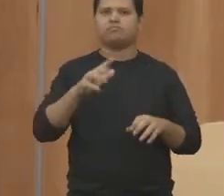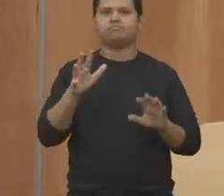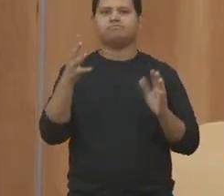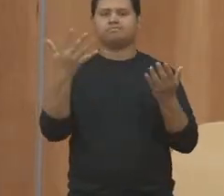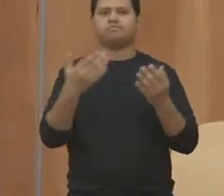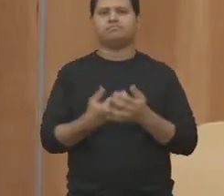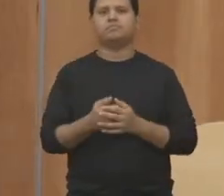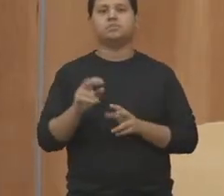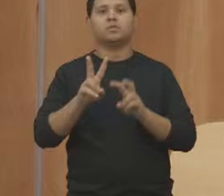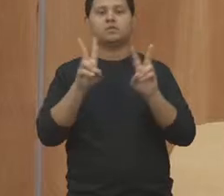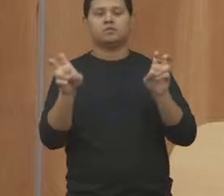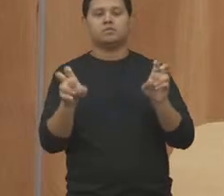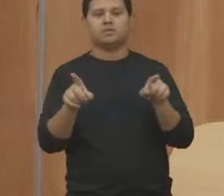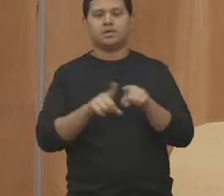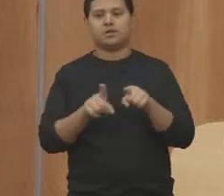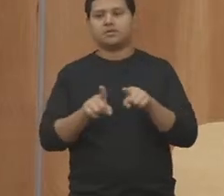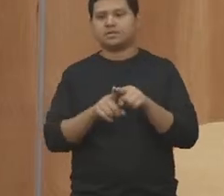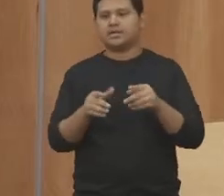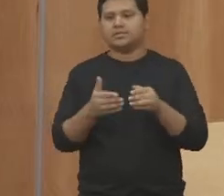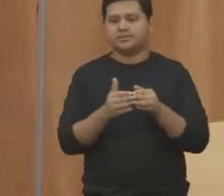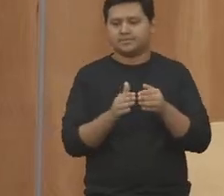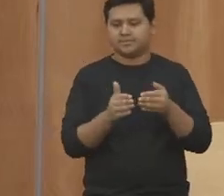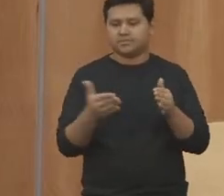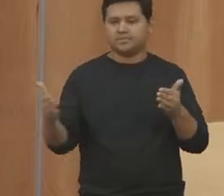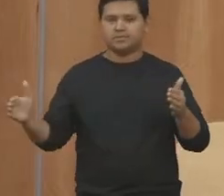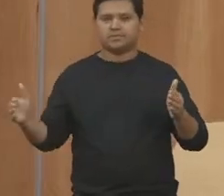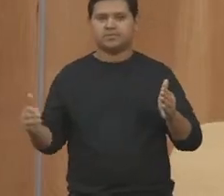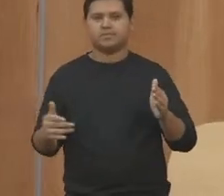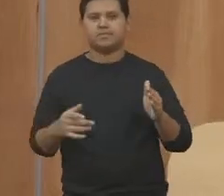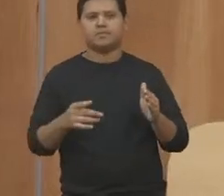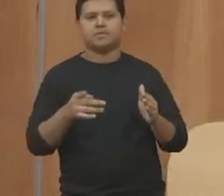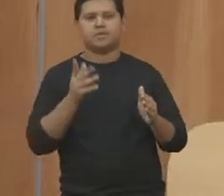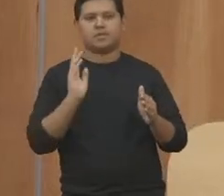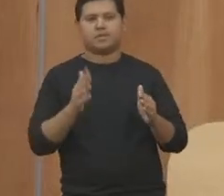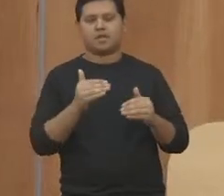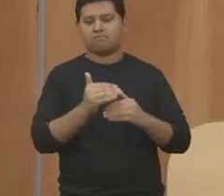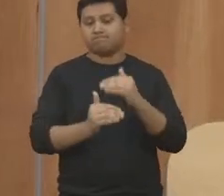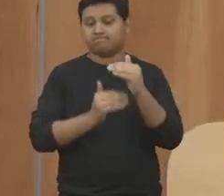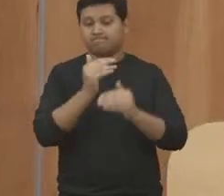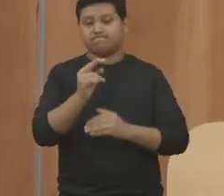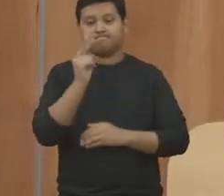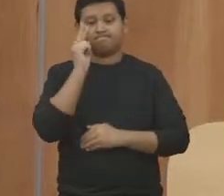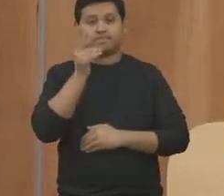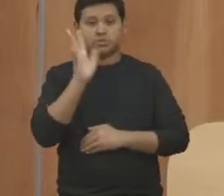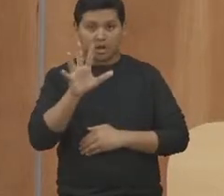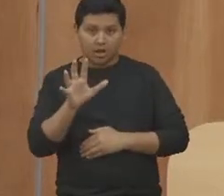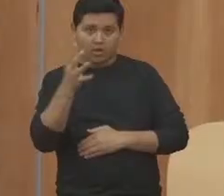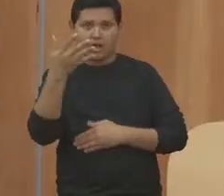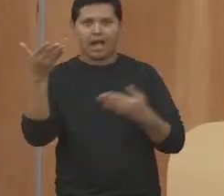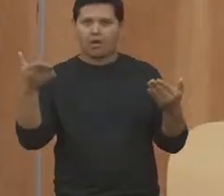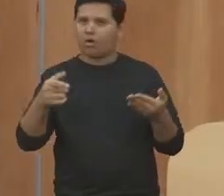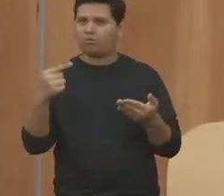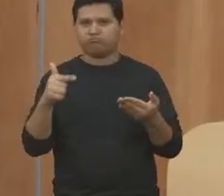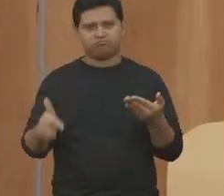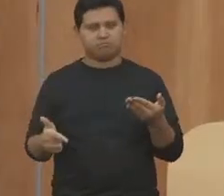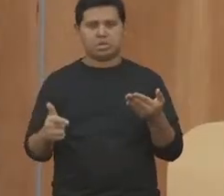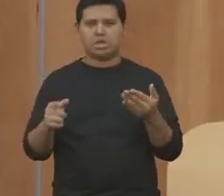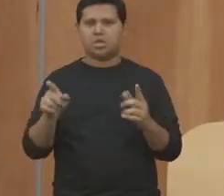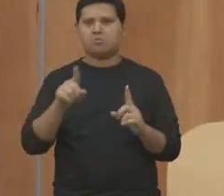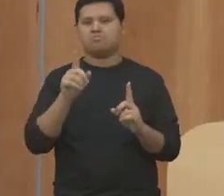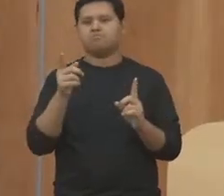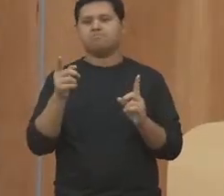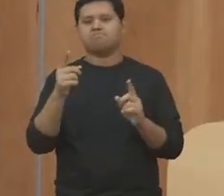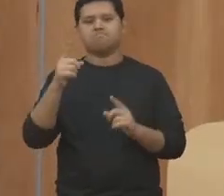A caducidade, ela é um processo que está em andamento, de fato, conforme você lembrou, mas nesse momento não existe uma definição